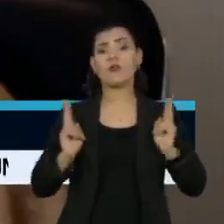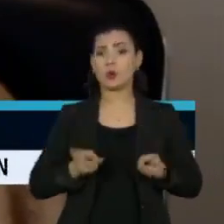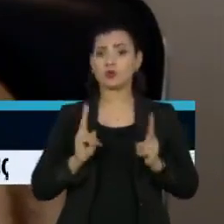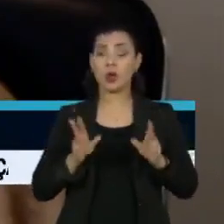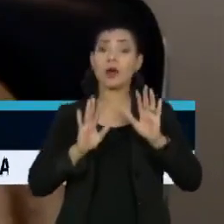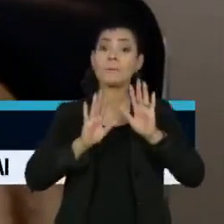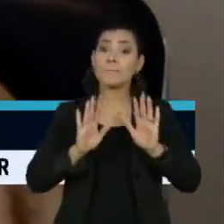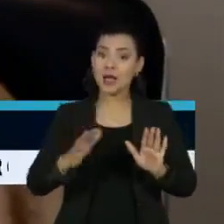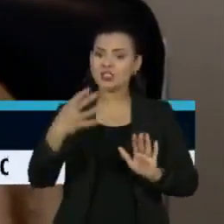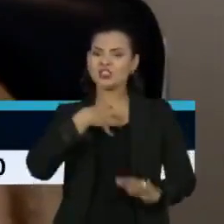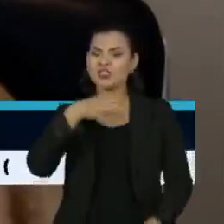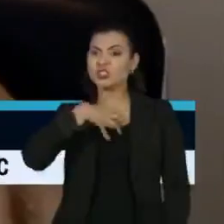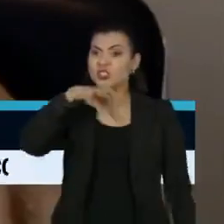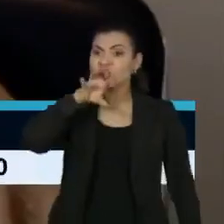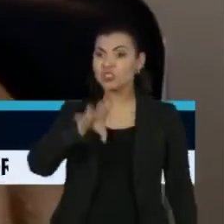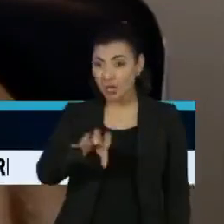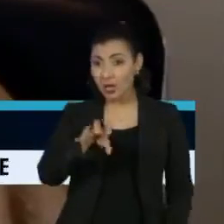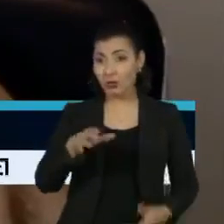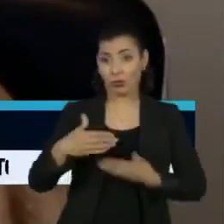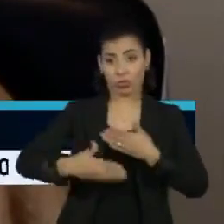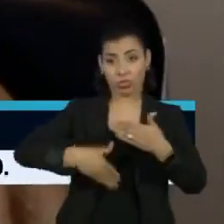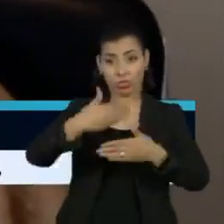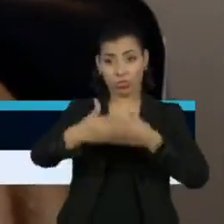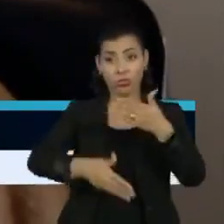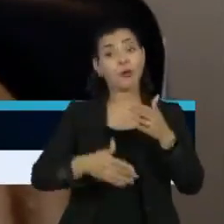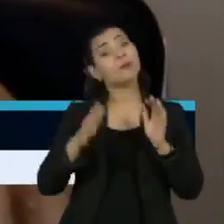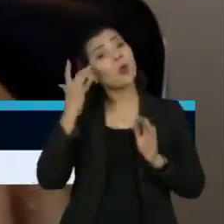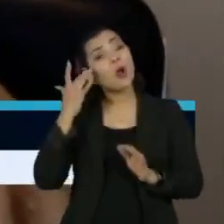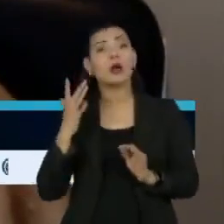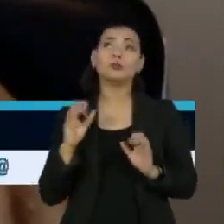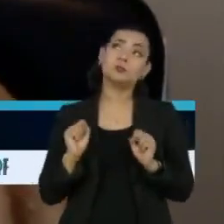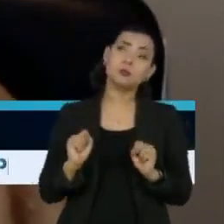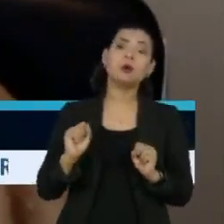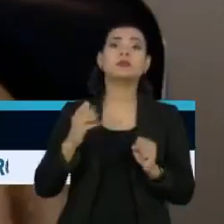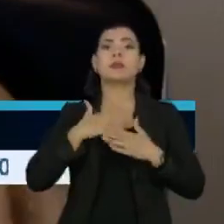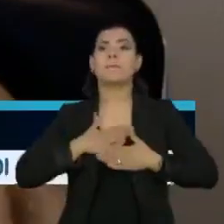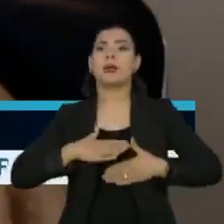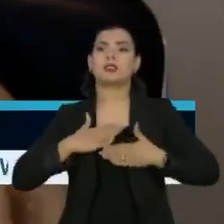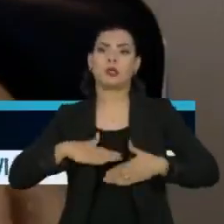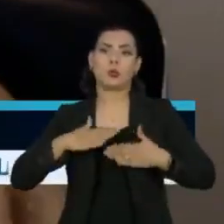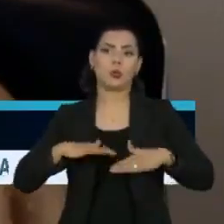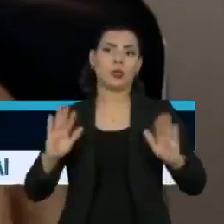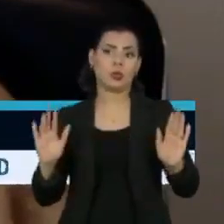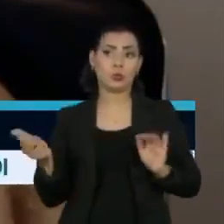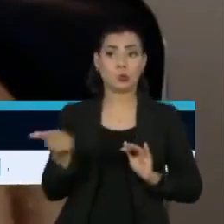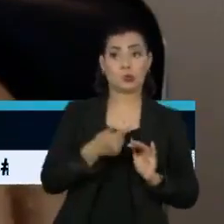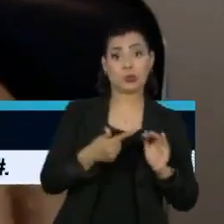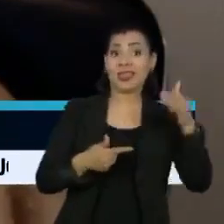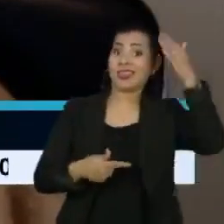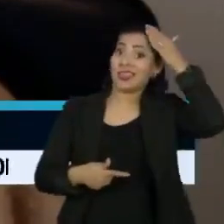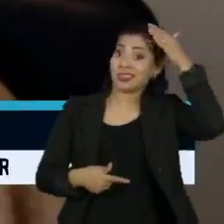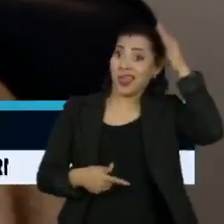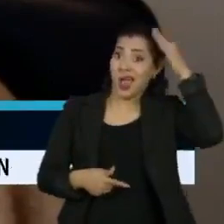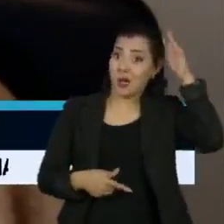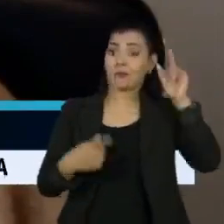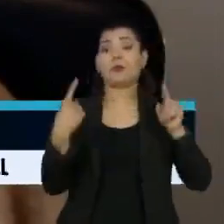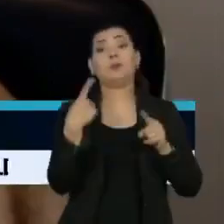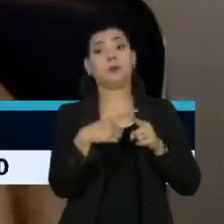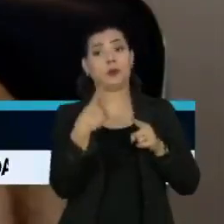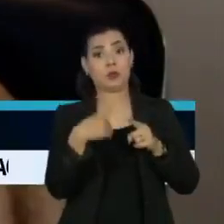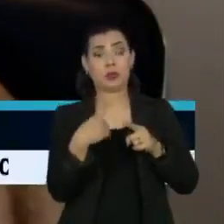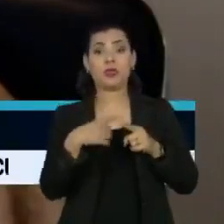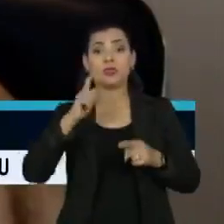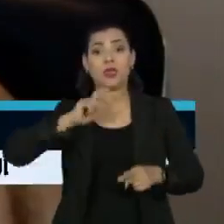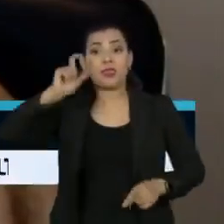o tom, a maneira como isso se dará, talvez possa ser menos confrontacional, porque há